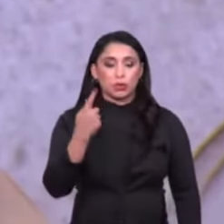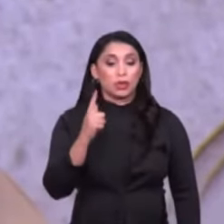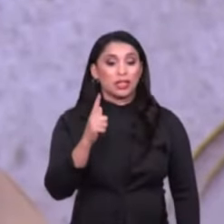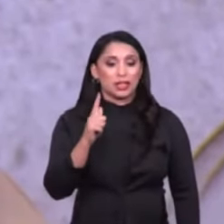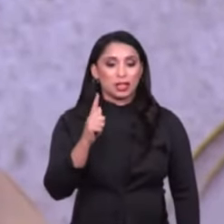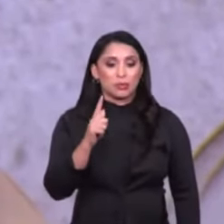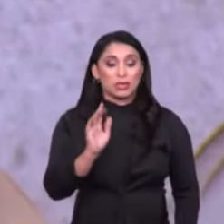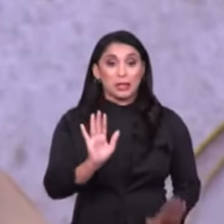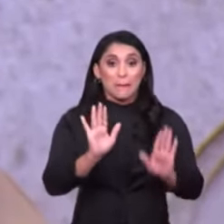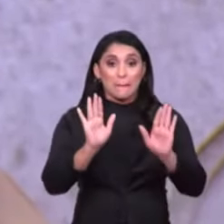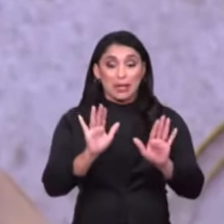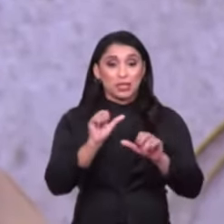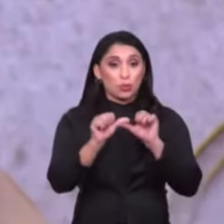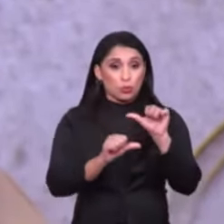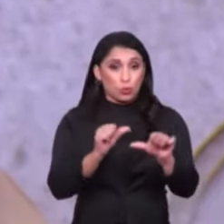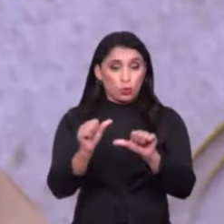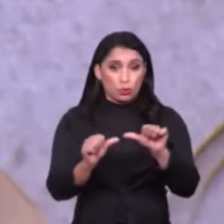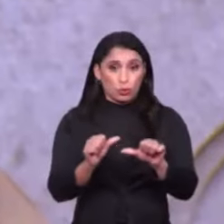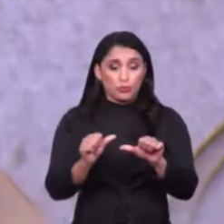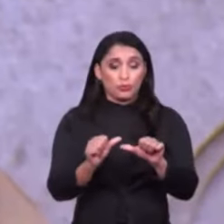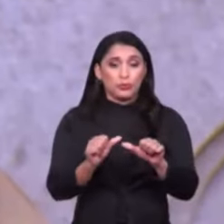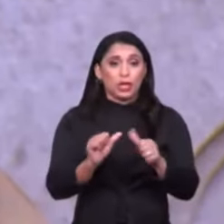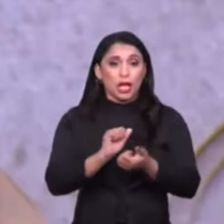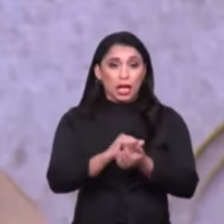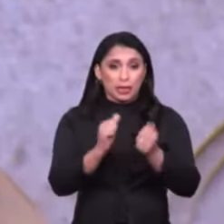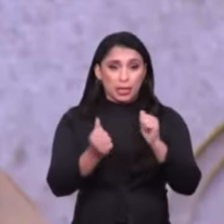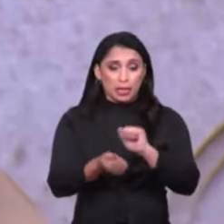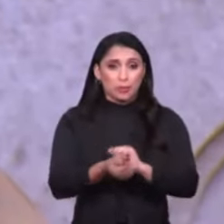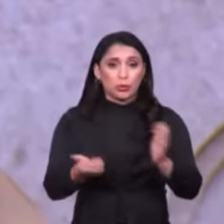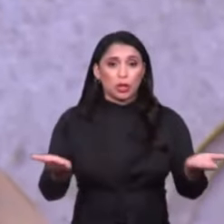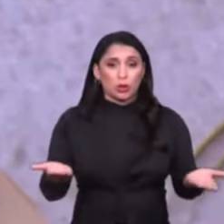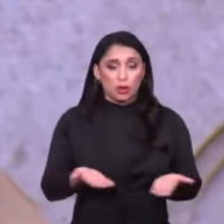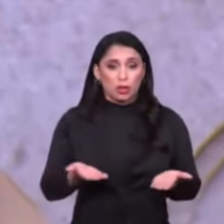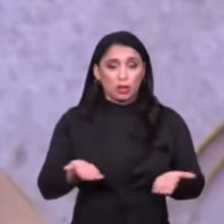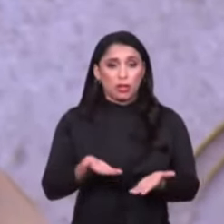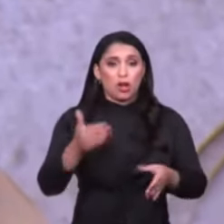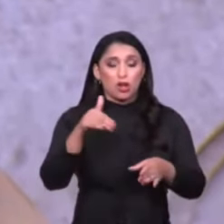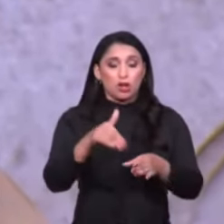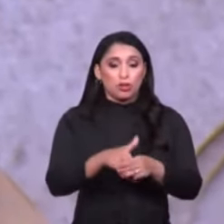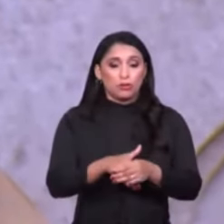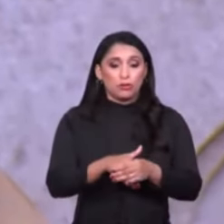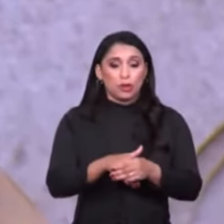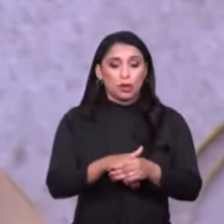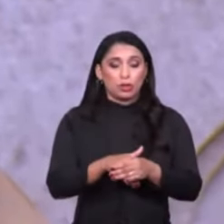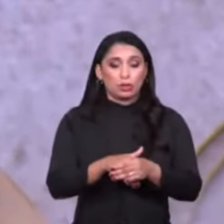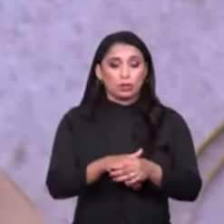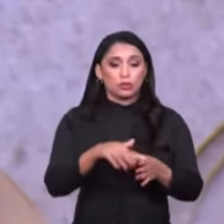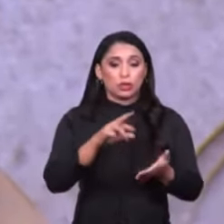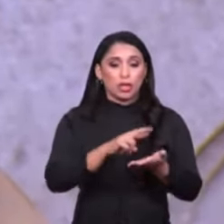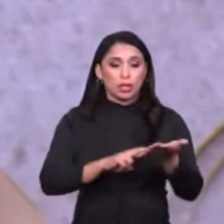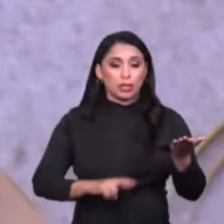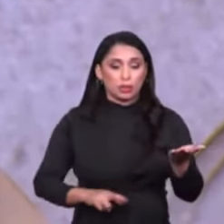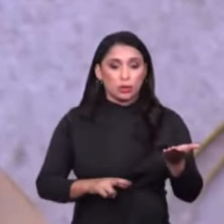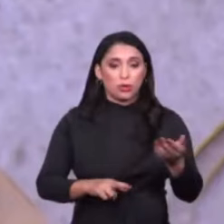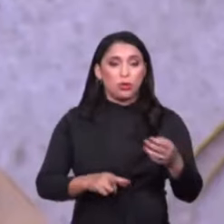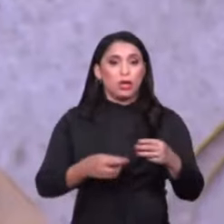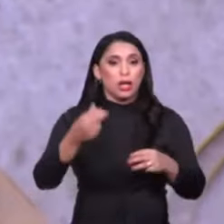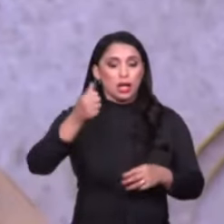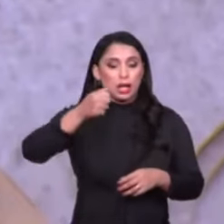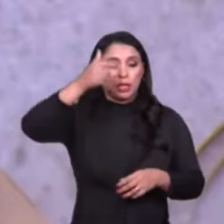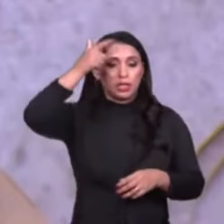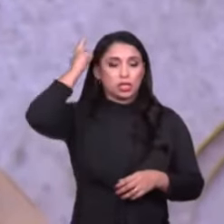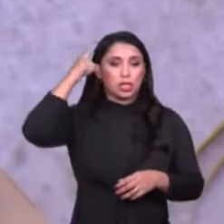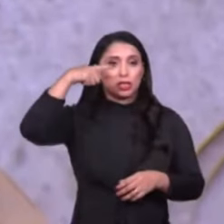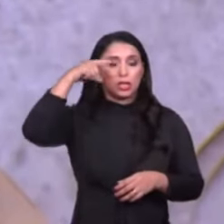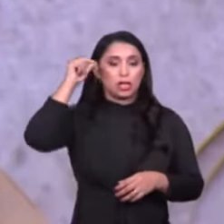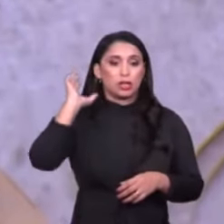momento, reajusto para me alinhar à posição que tem a adesão do relator, do ministro Alexandre, da ministra